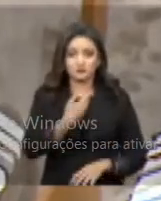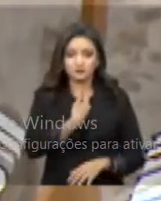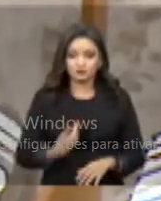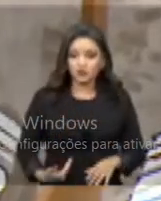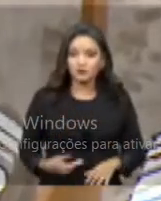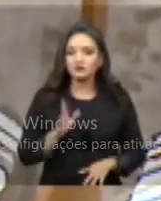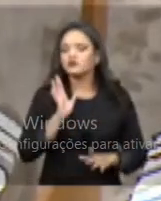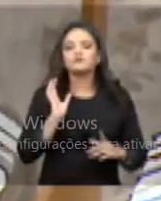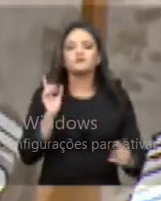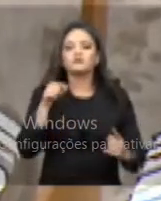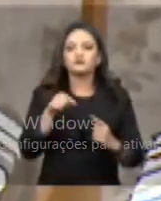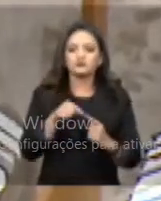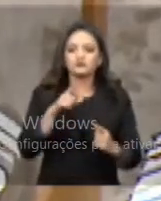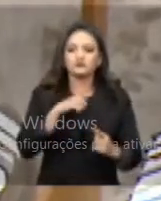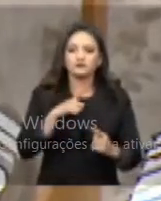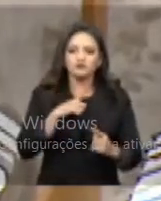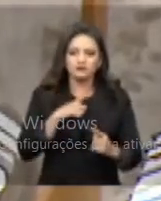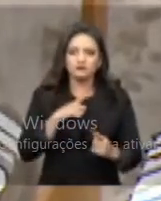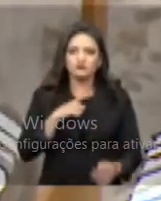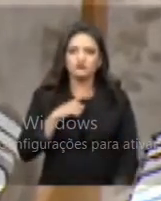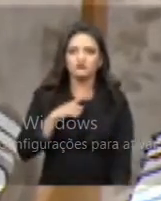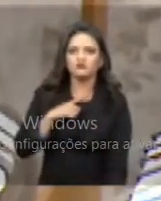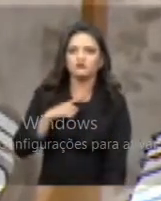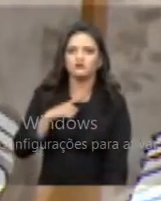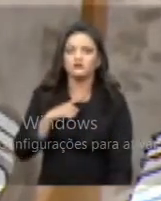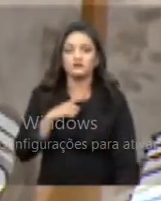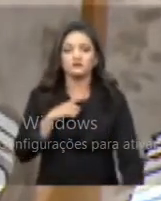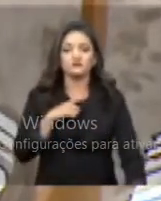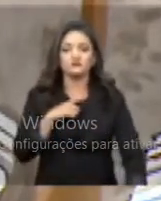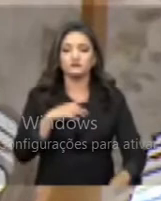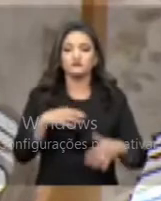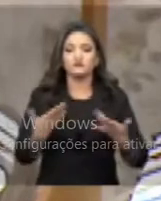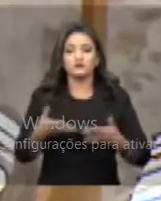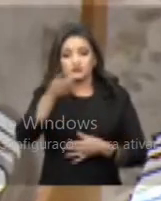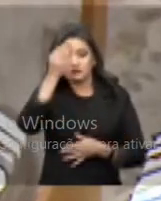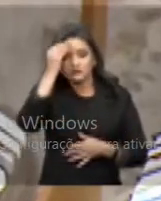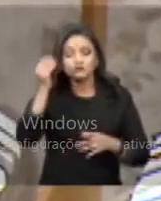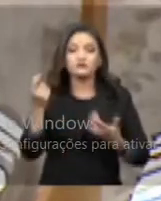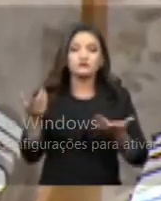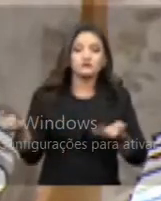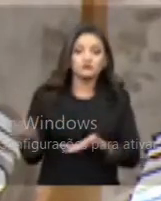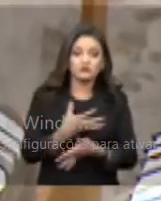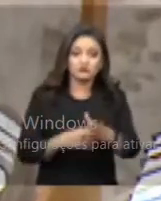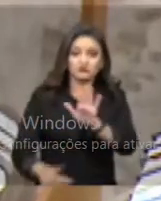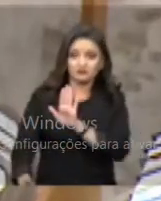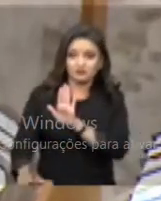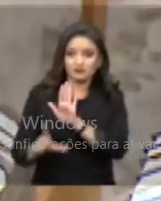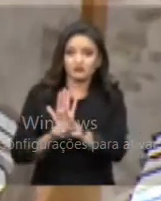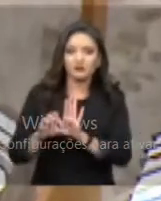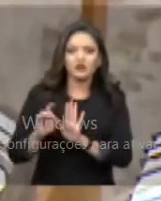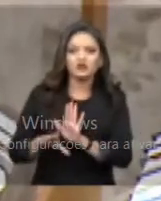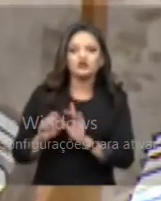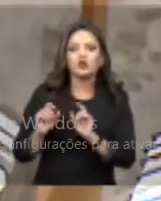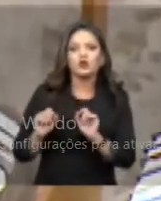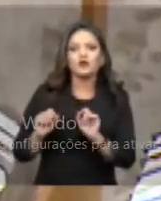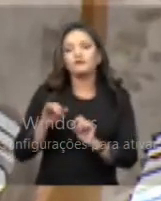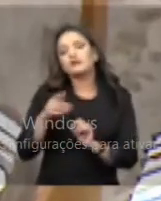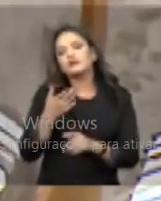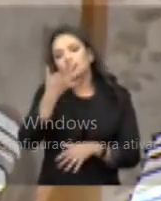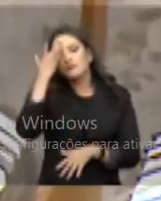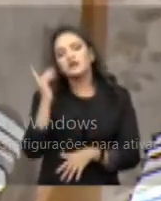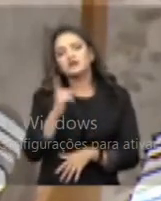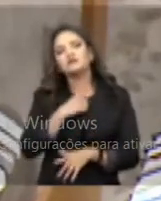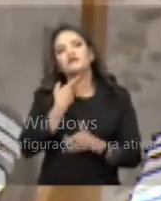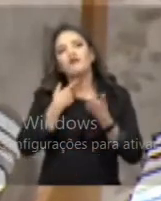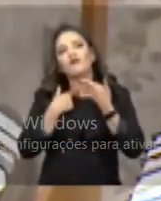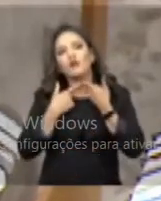para a configuração do ato de improbidade, entender que no novo regime só a improbidade, se configurada má-fé